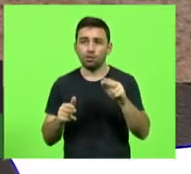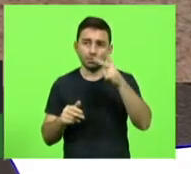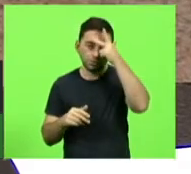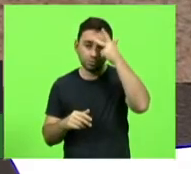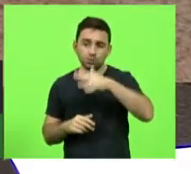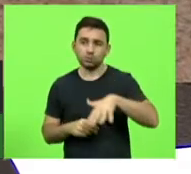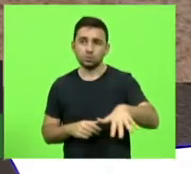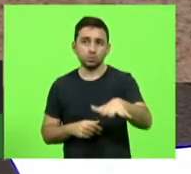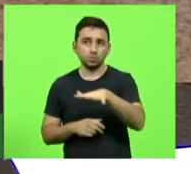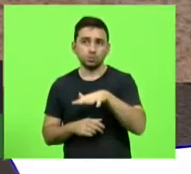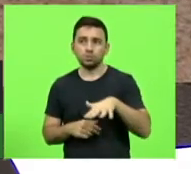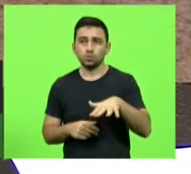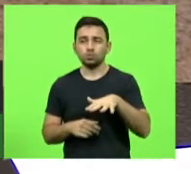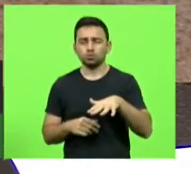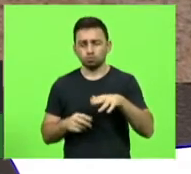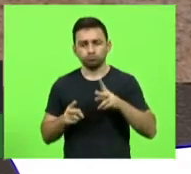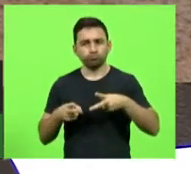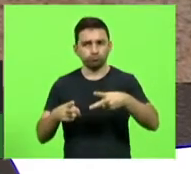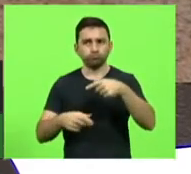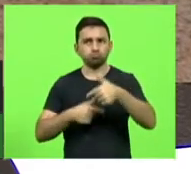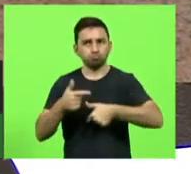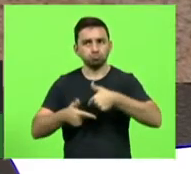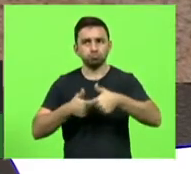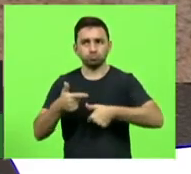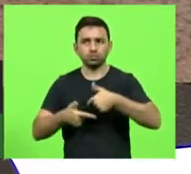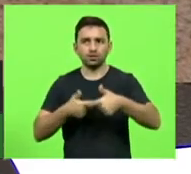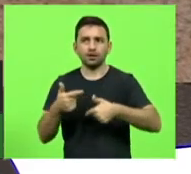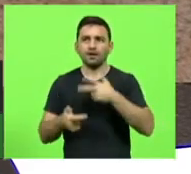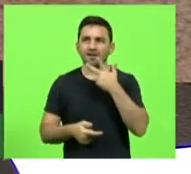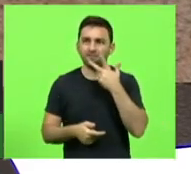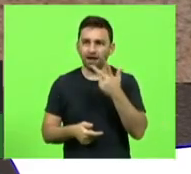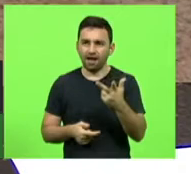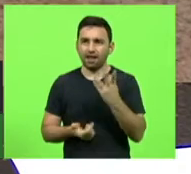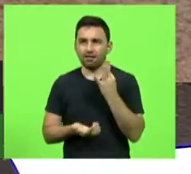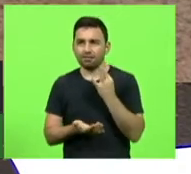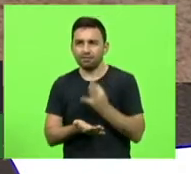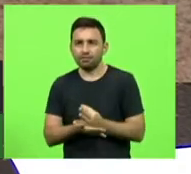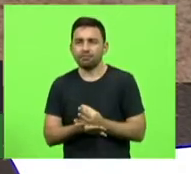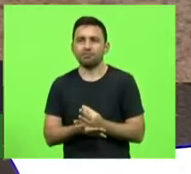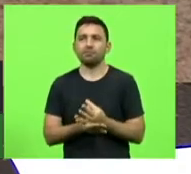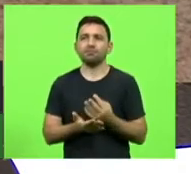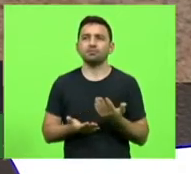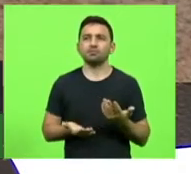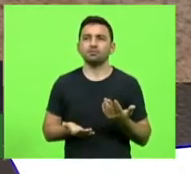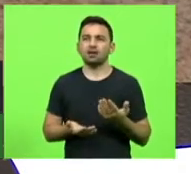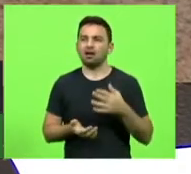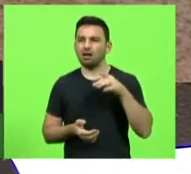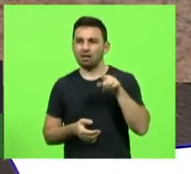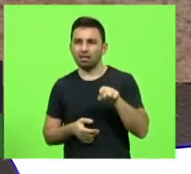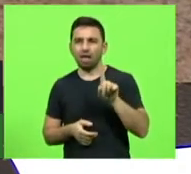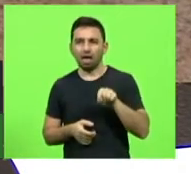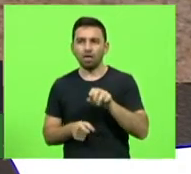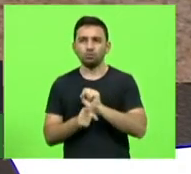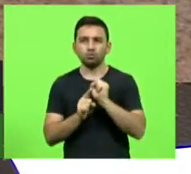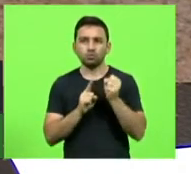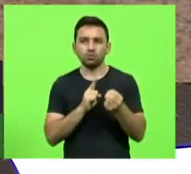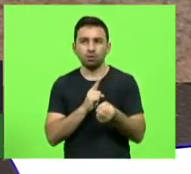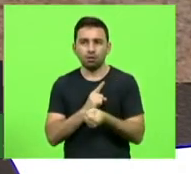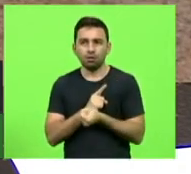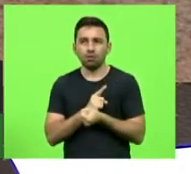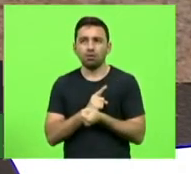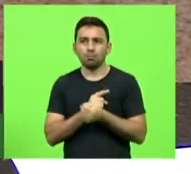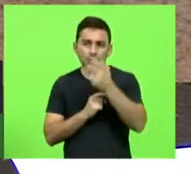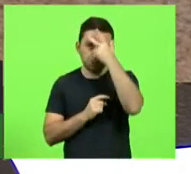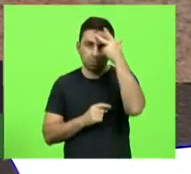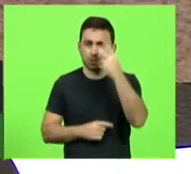continua produzindo. Cada vez que se fala de uma taxa, olha, isso aí é uma coisa social, para quem